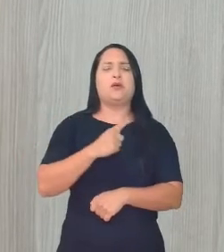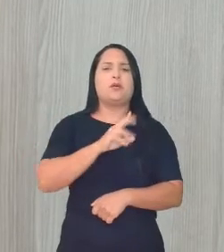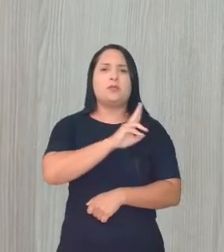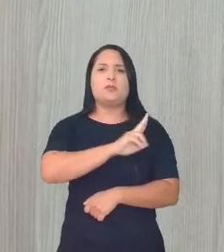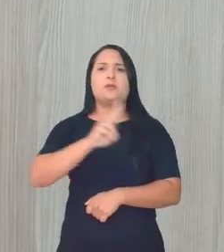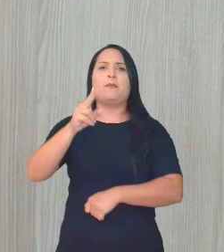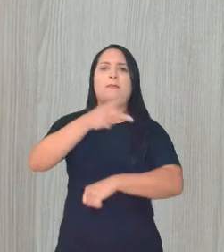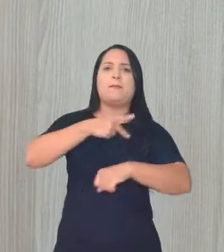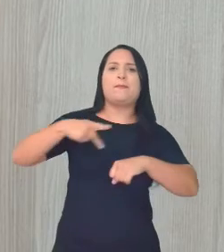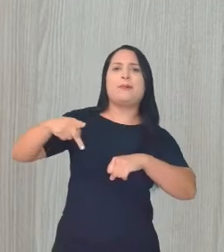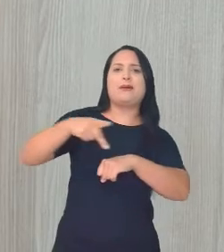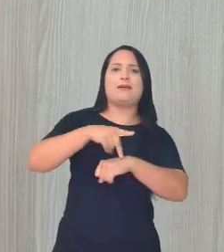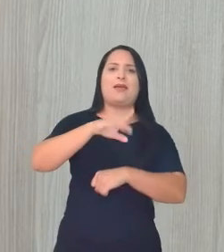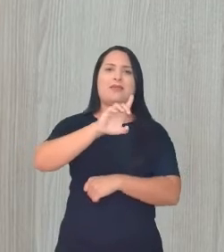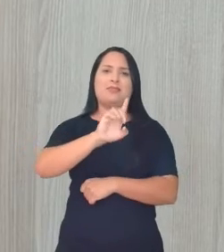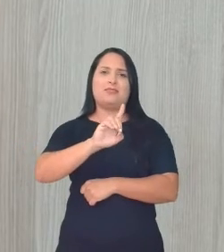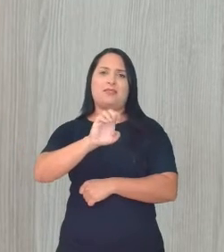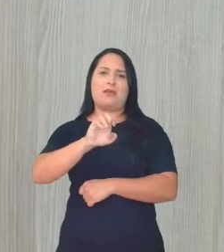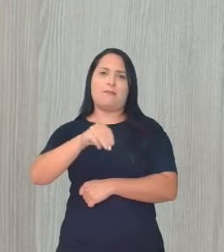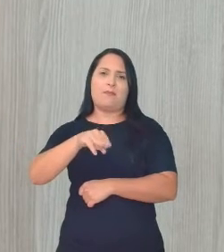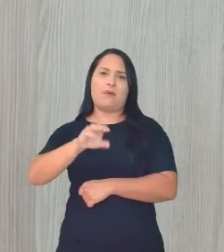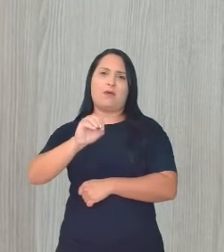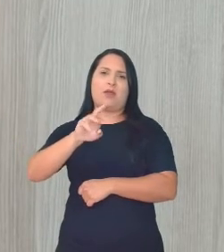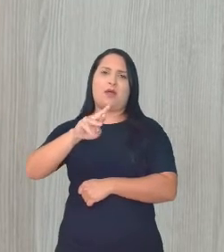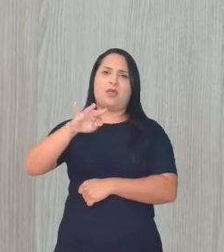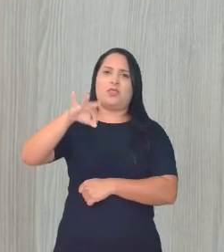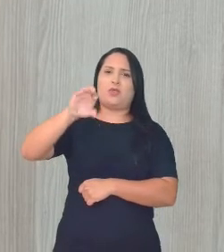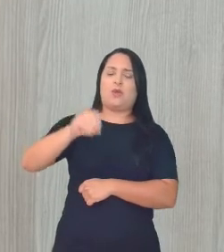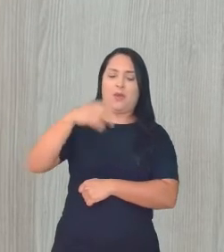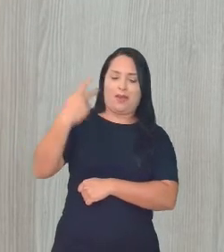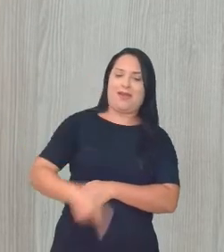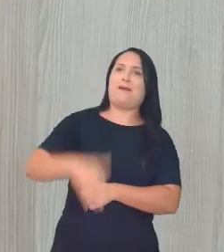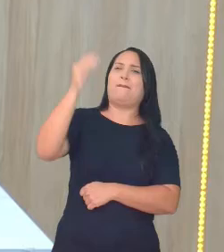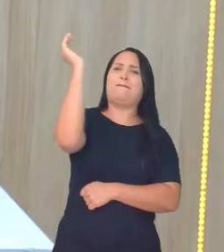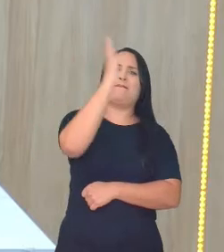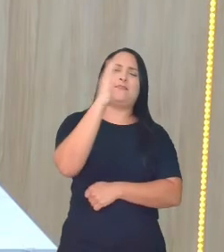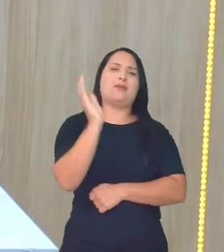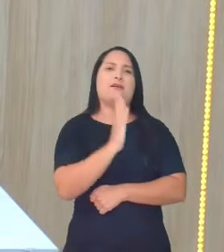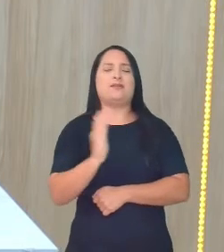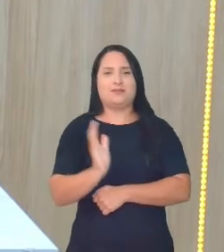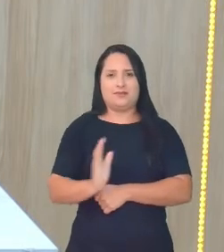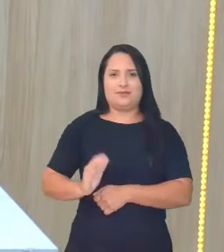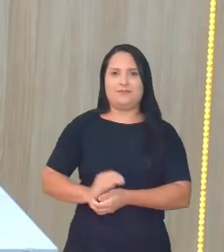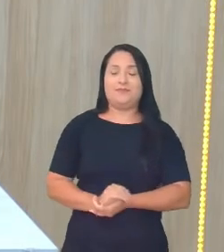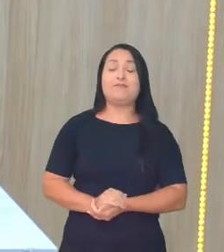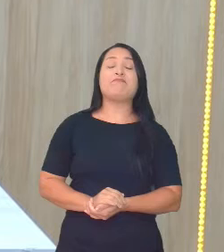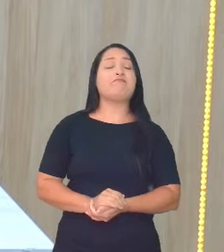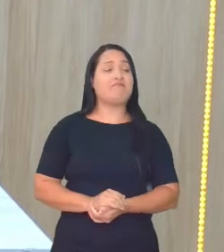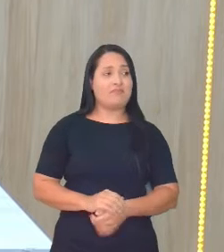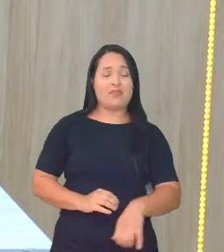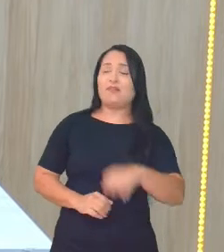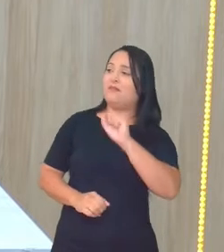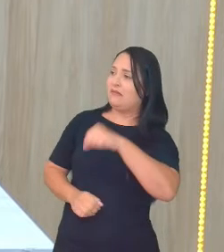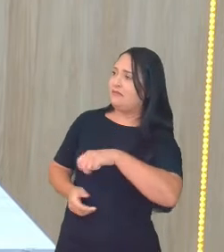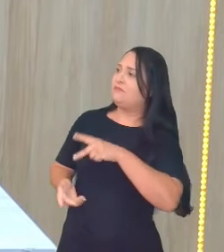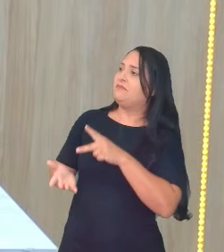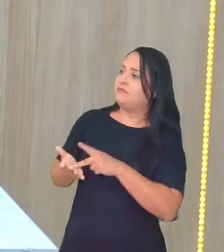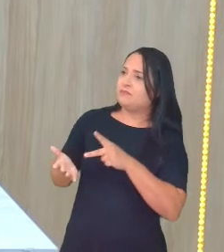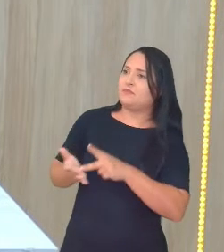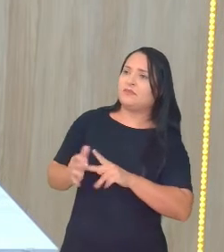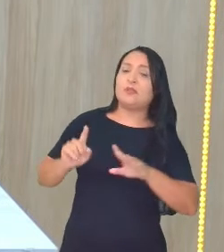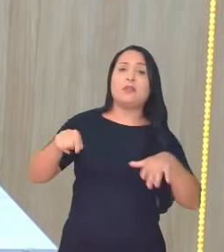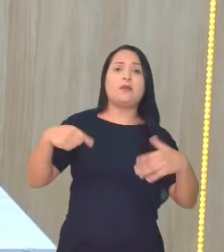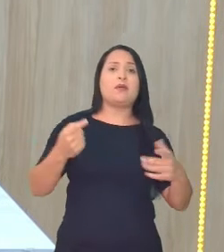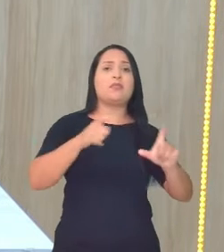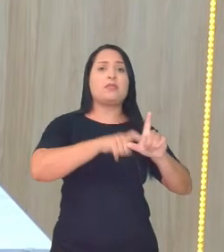desse país democrático, professor, nosso Brasil, professora. Exatamente. E após, né, a independência, que a